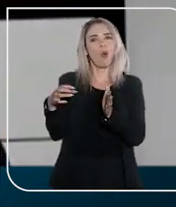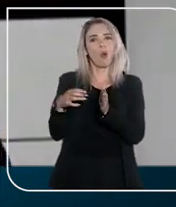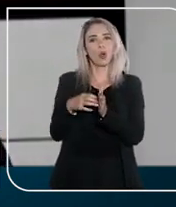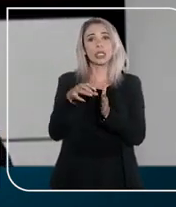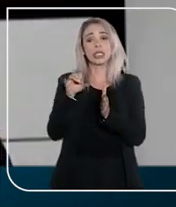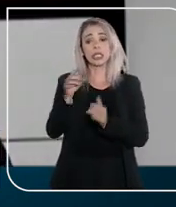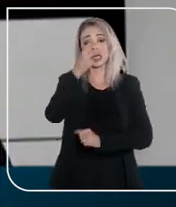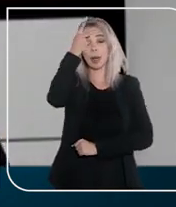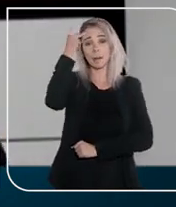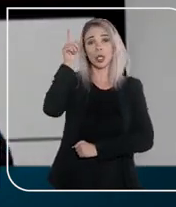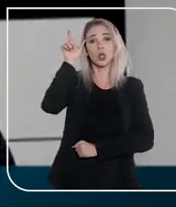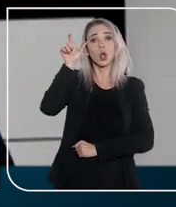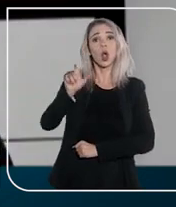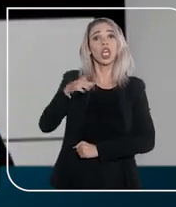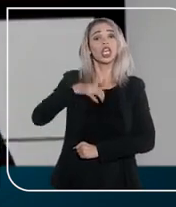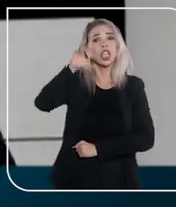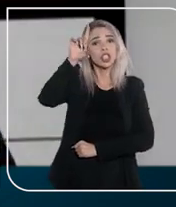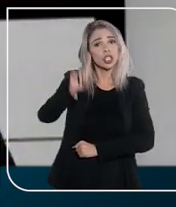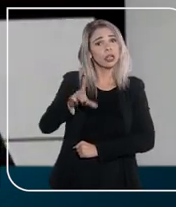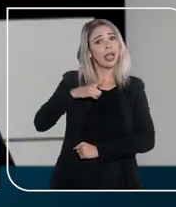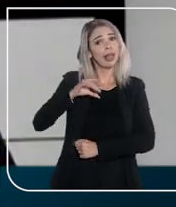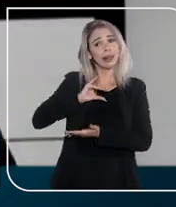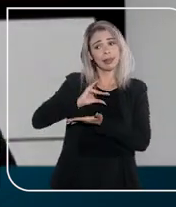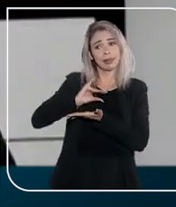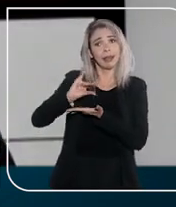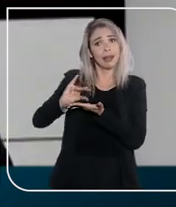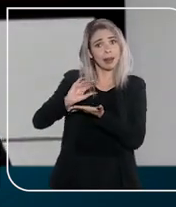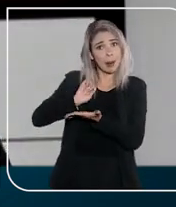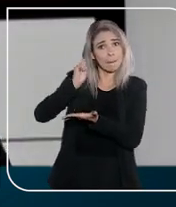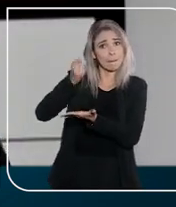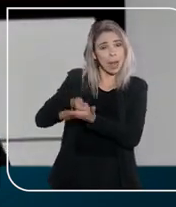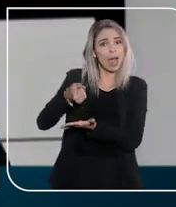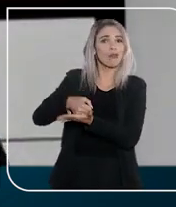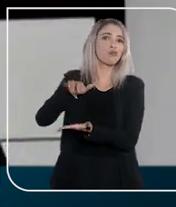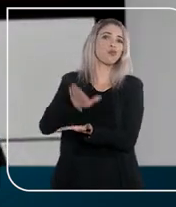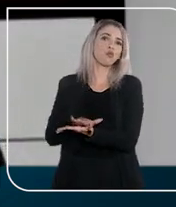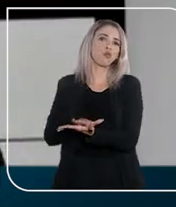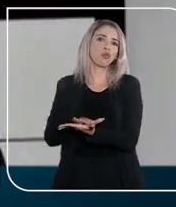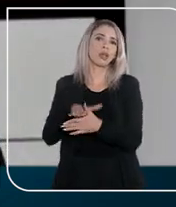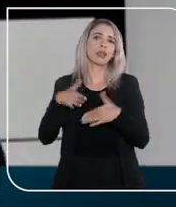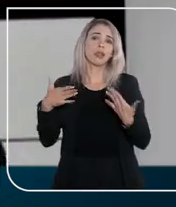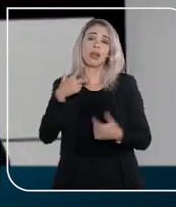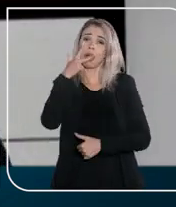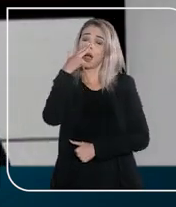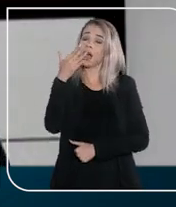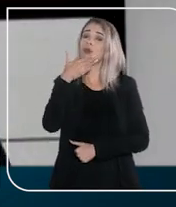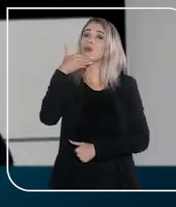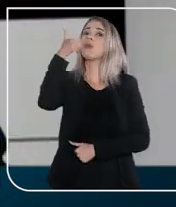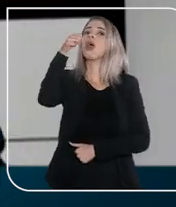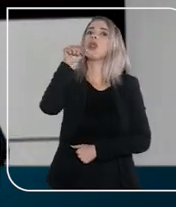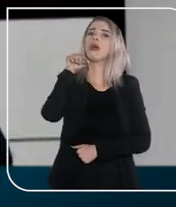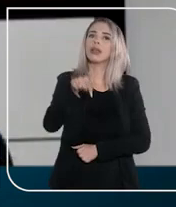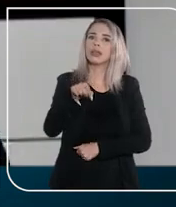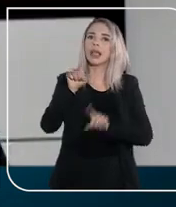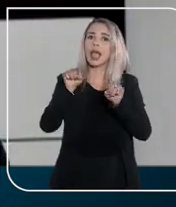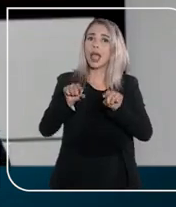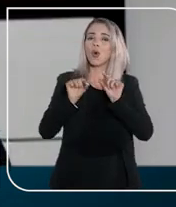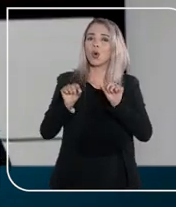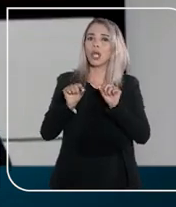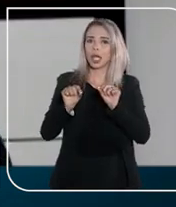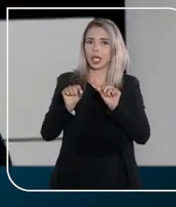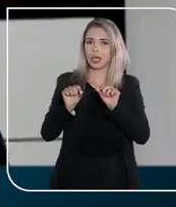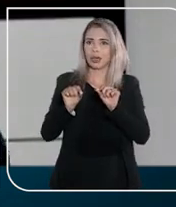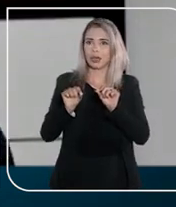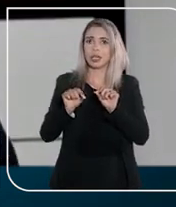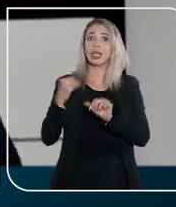esse candidato tinha direito, ele será indenizado. Então, eu acho que a medida mais proporcional a se adotar agora é reservar-lhe a